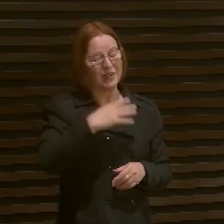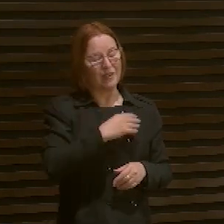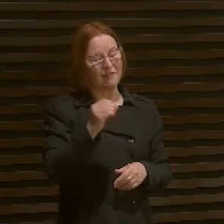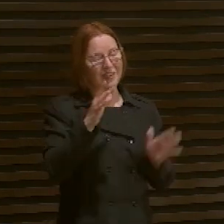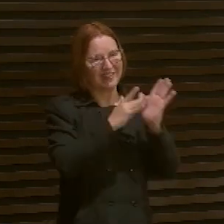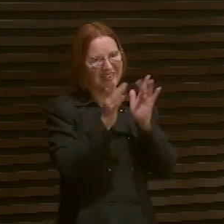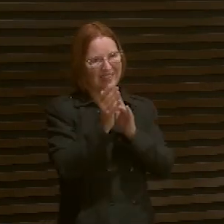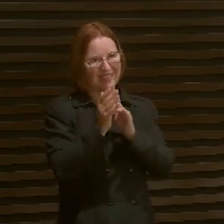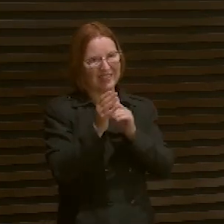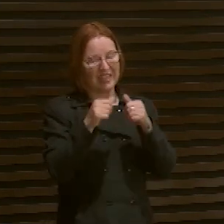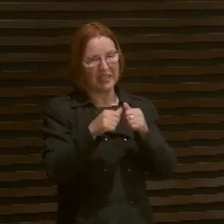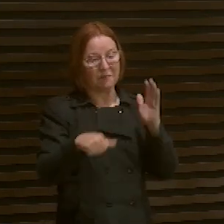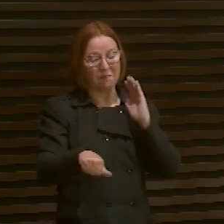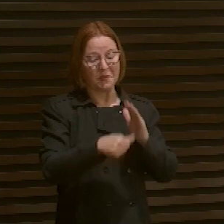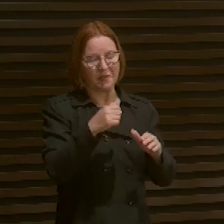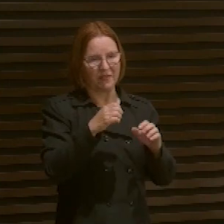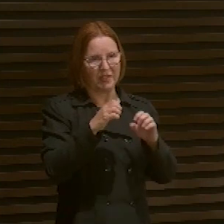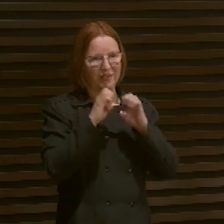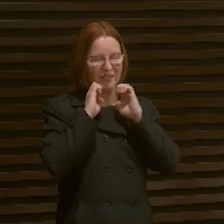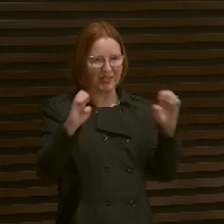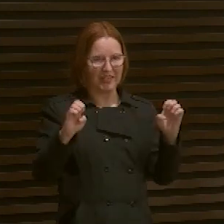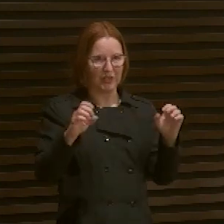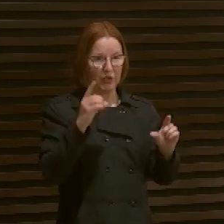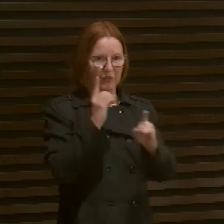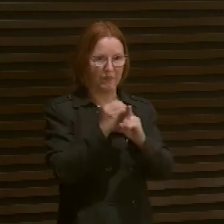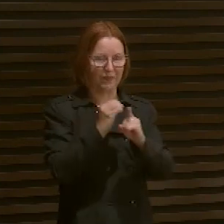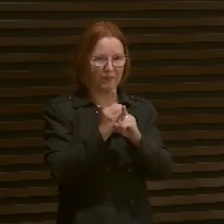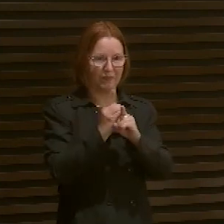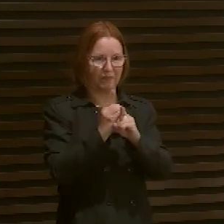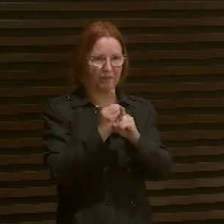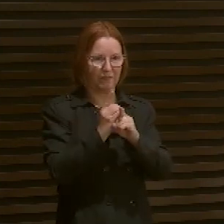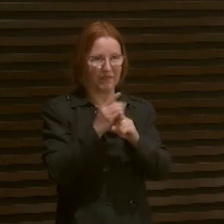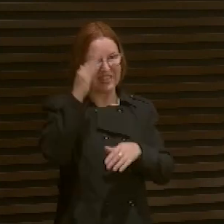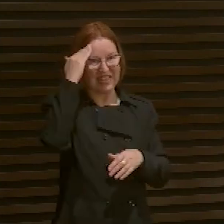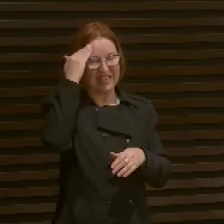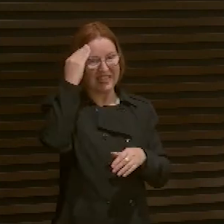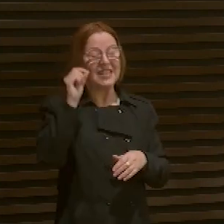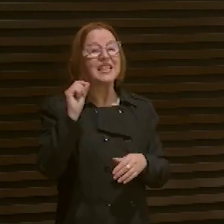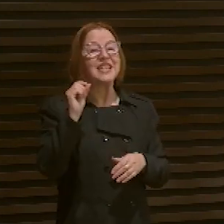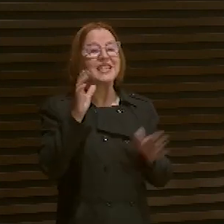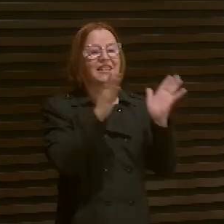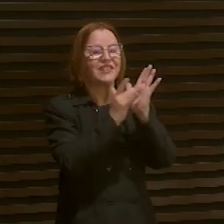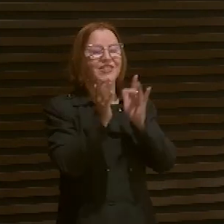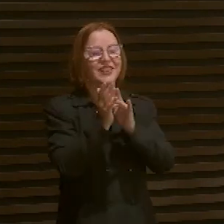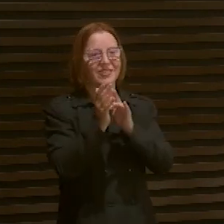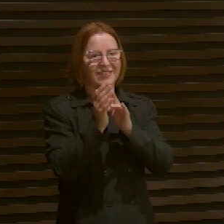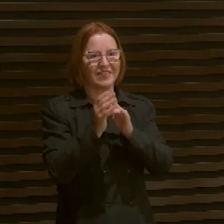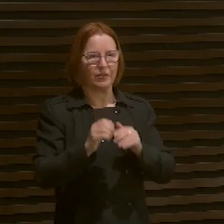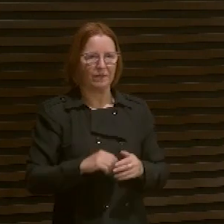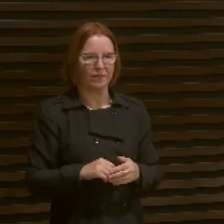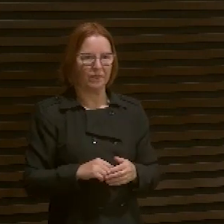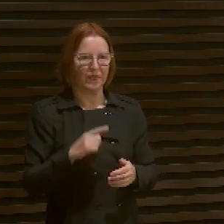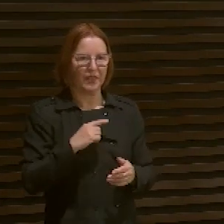primeira vez nos evangelhos que os discípulos discerniram quem era Jesus. Você sabe que teve